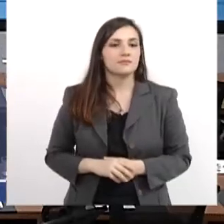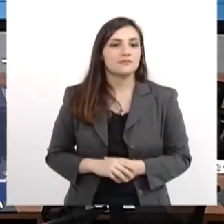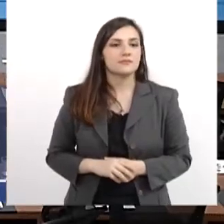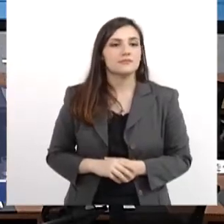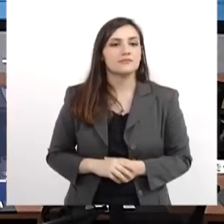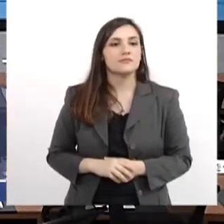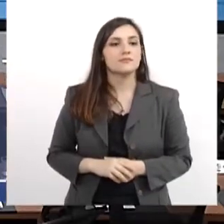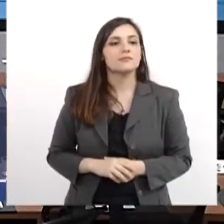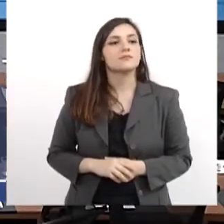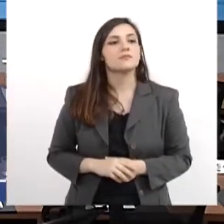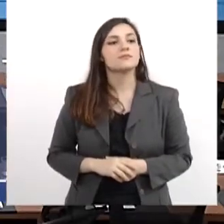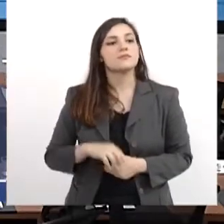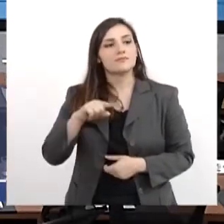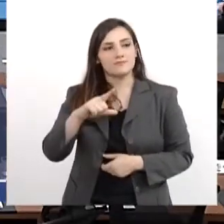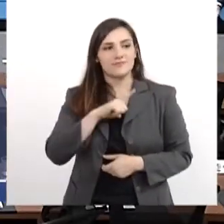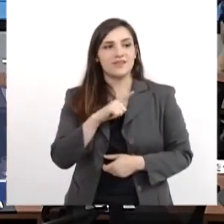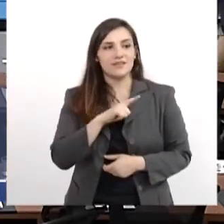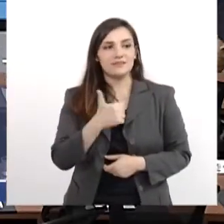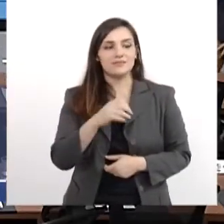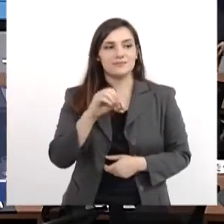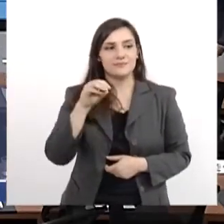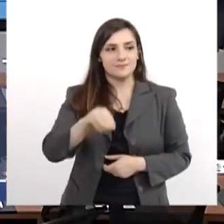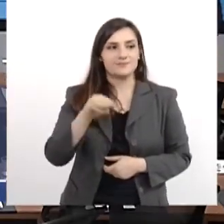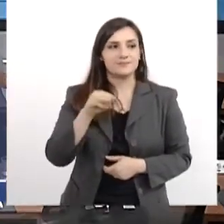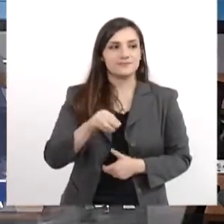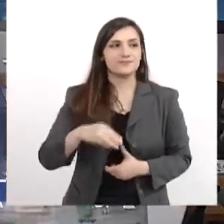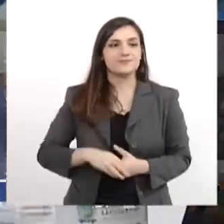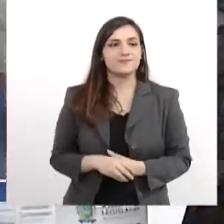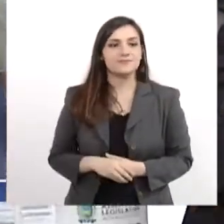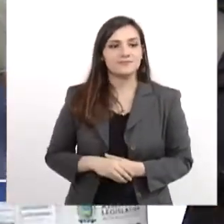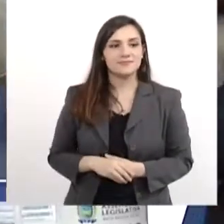Vai falar o deputado Pedro Kemp. Vossa Excelência disporá de 10 minutos.